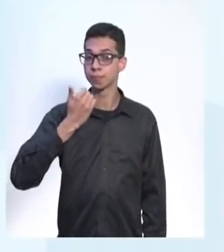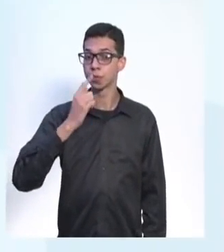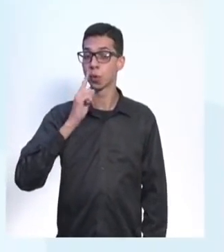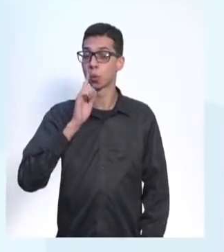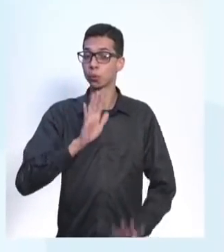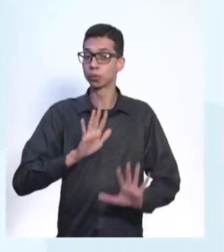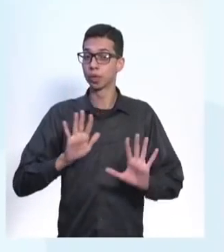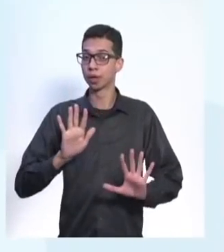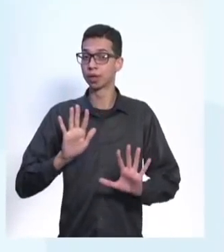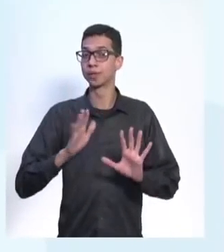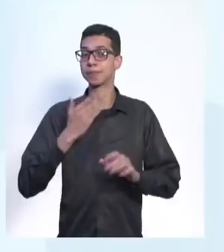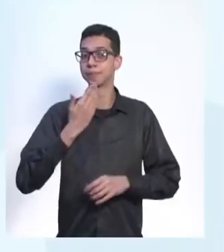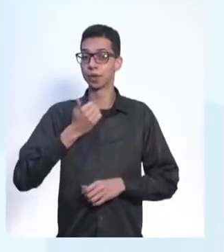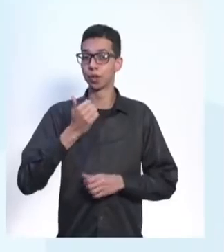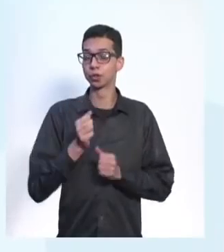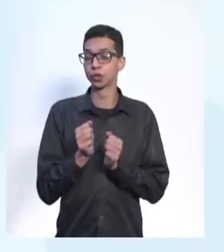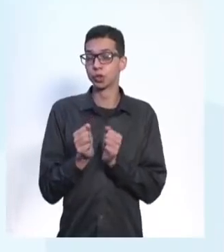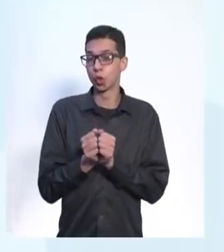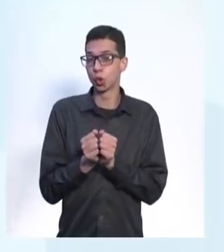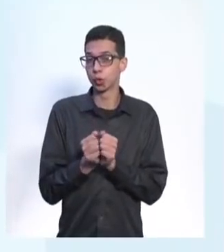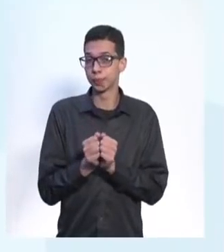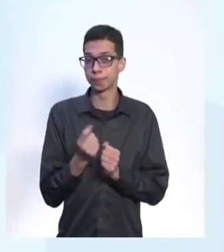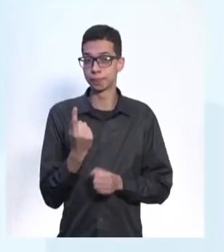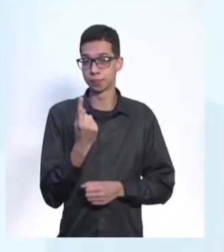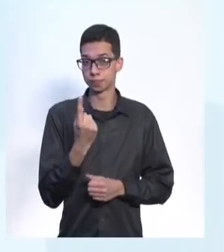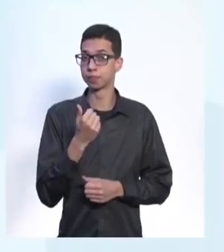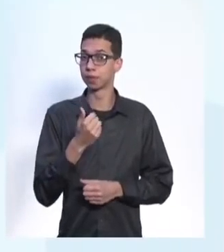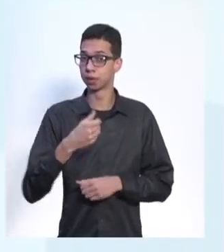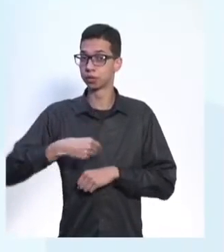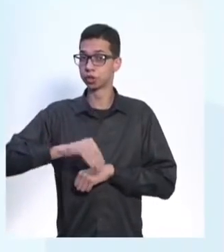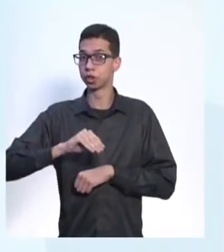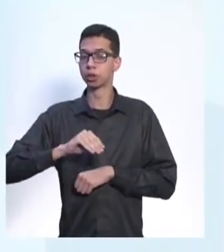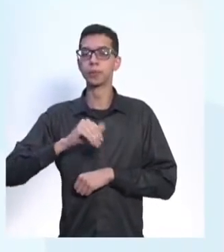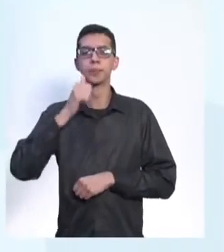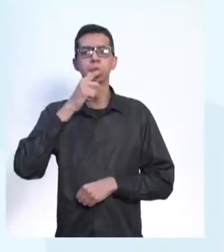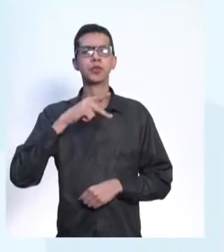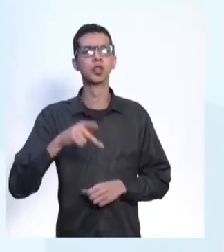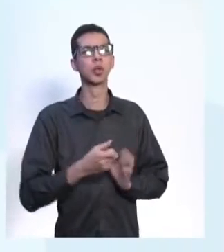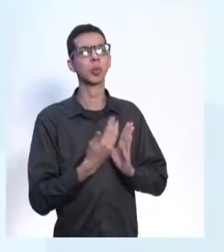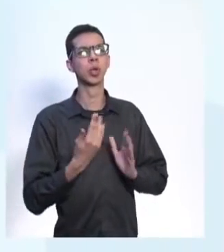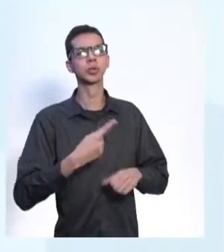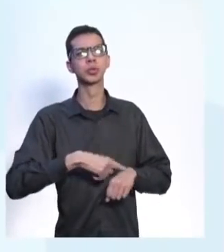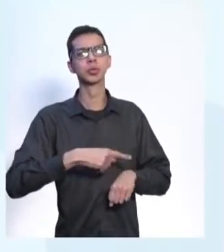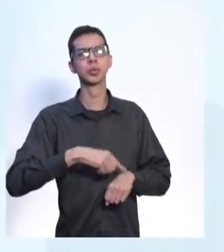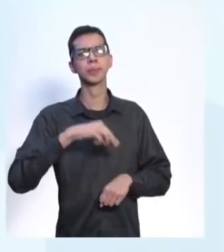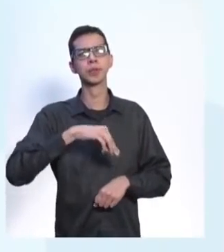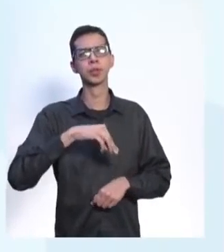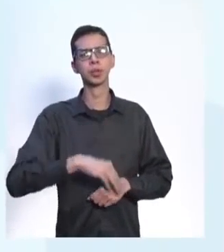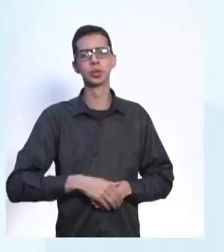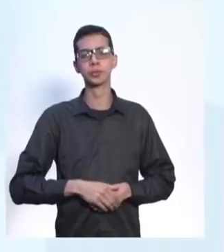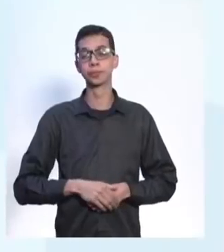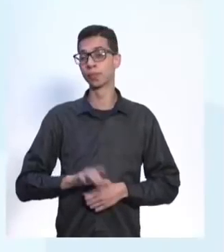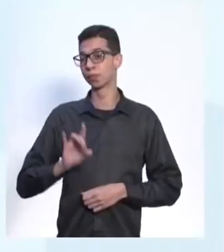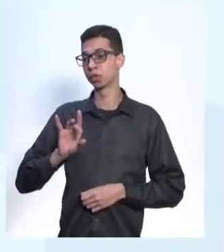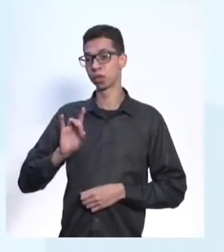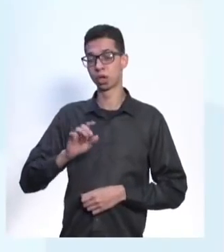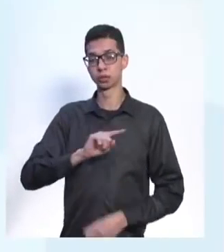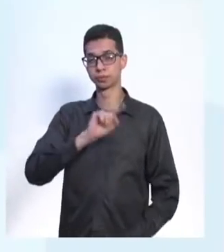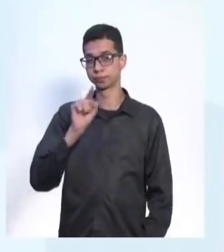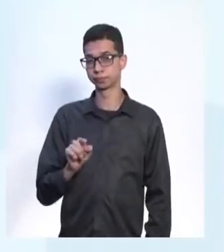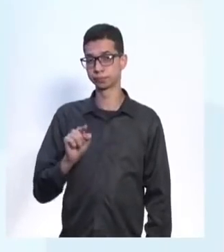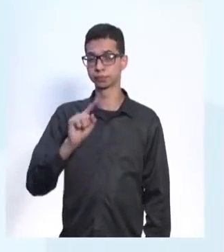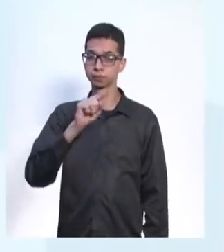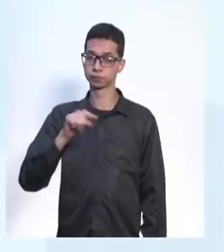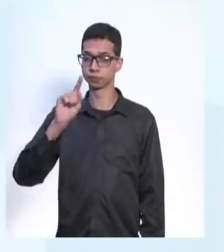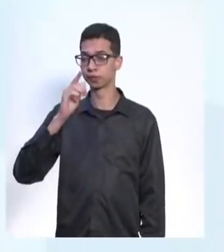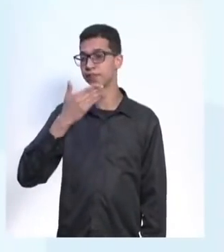Tá bom? Muito bem. Professora Roberta, quanto tempo eles têm para o chat? Olha, professora Inês, como é só colocar concavidade para cima ou para baixo?